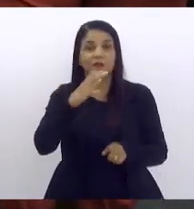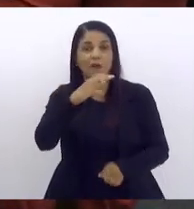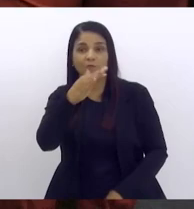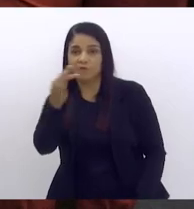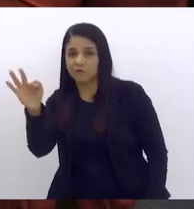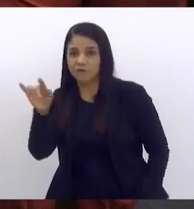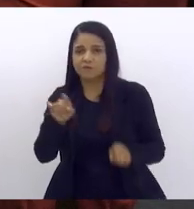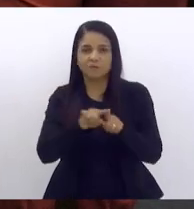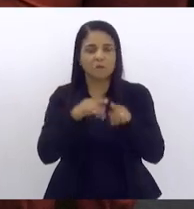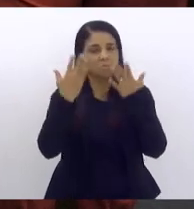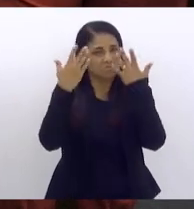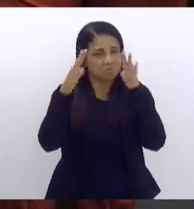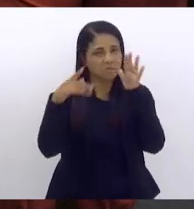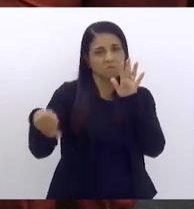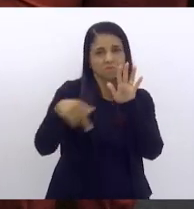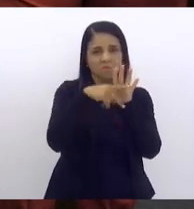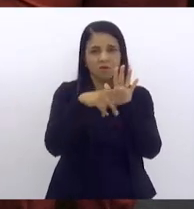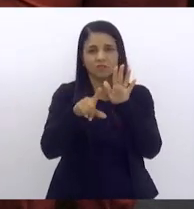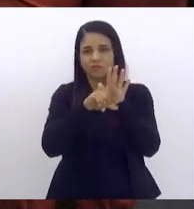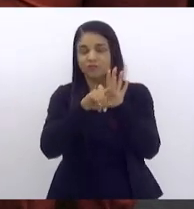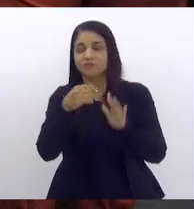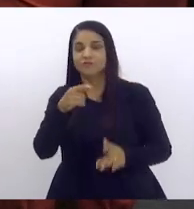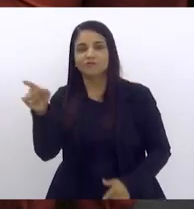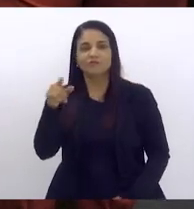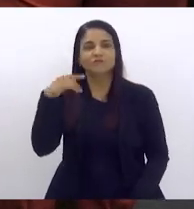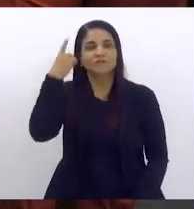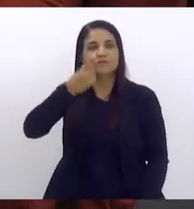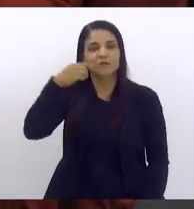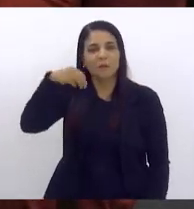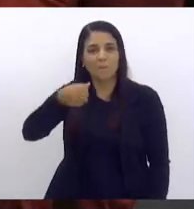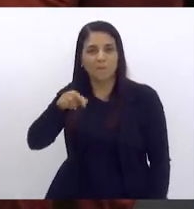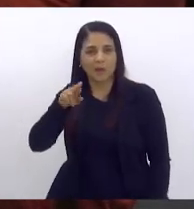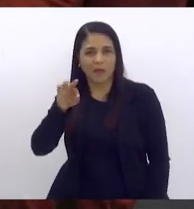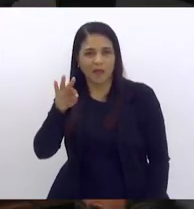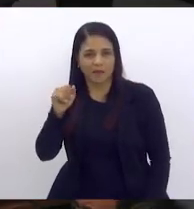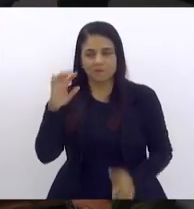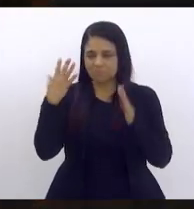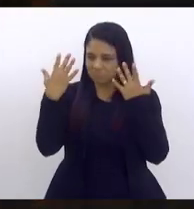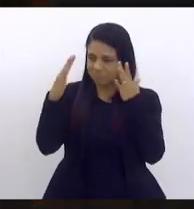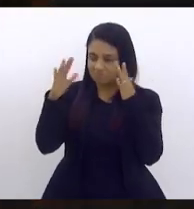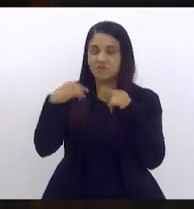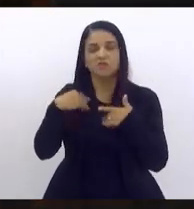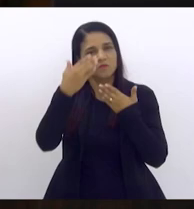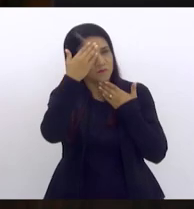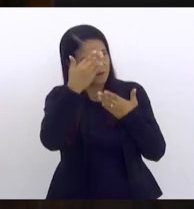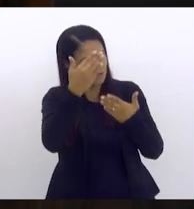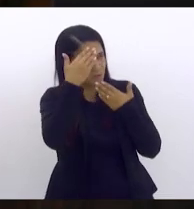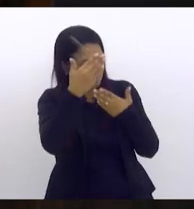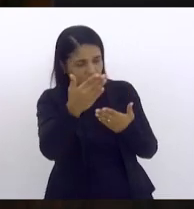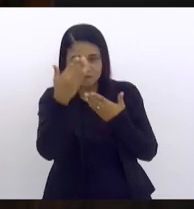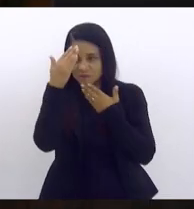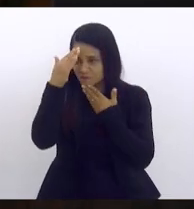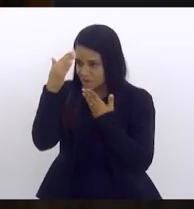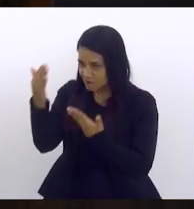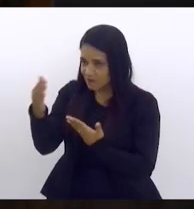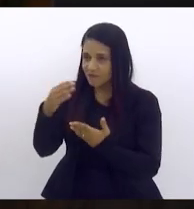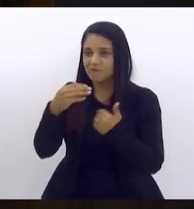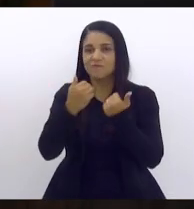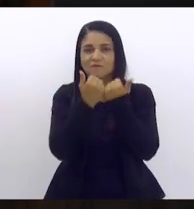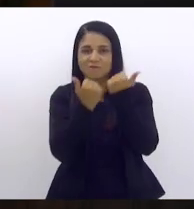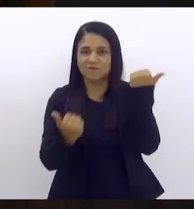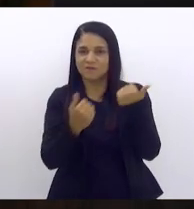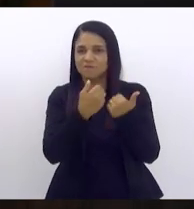da nossa deputada Marta Rocha, tá? Muito obrigado aí. Obrigada, presidente. Deputado Brazão, nosso querido vice-presidente.